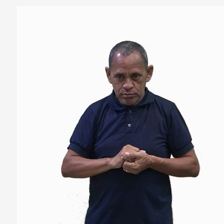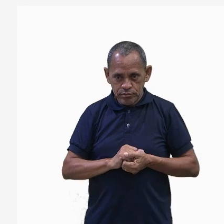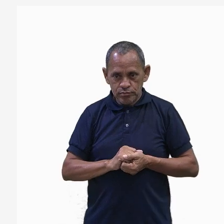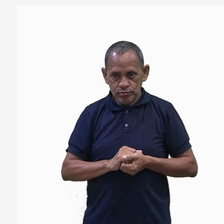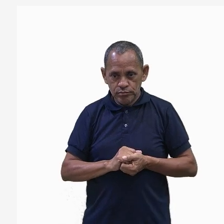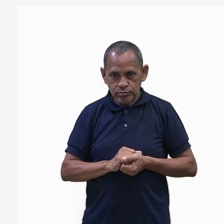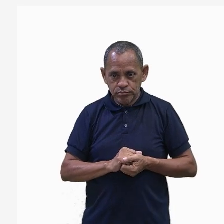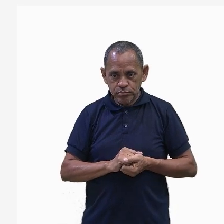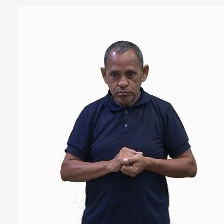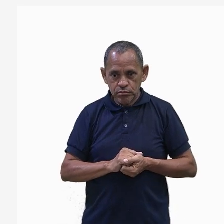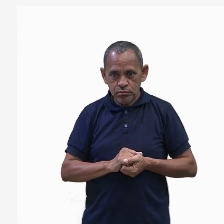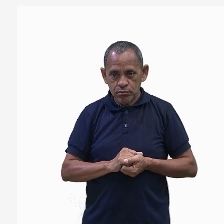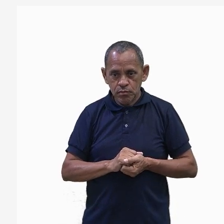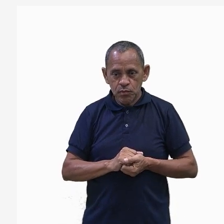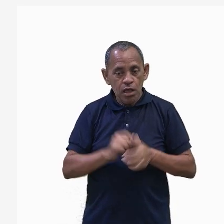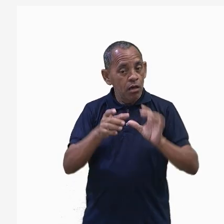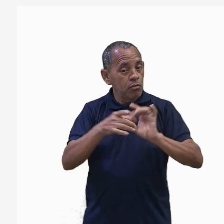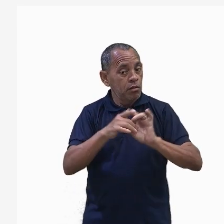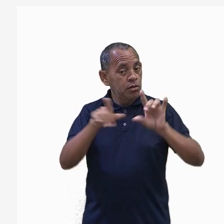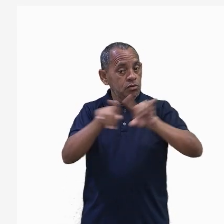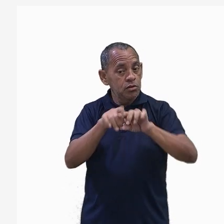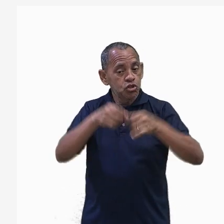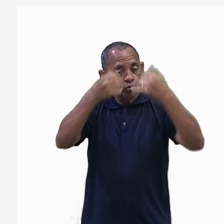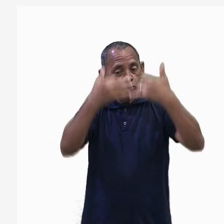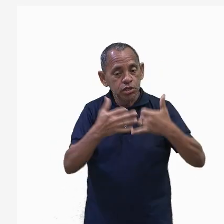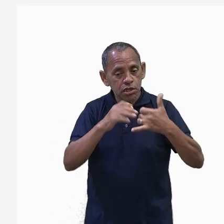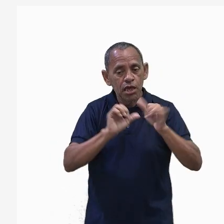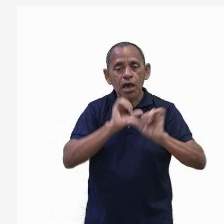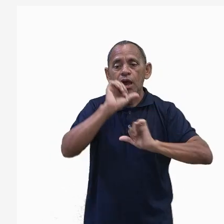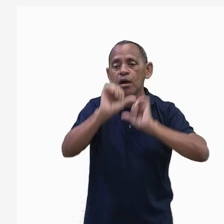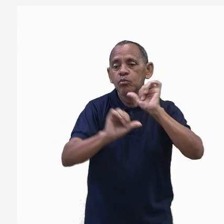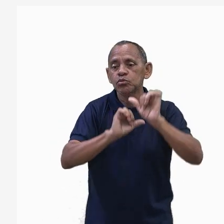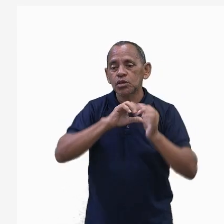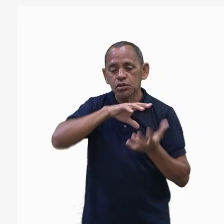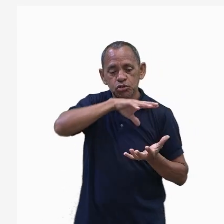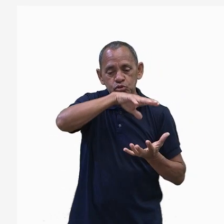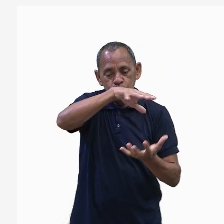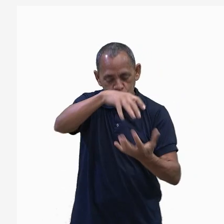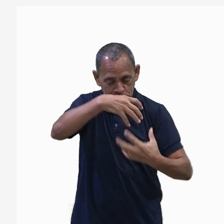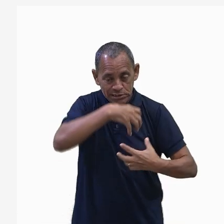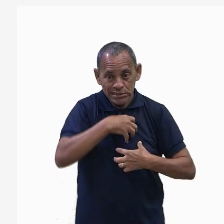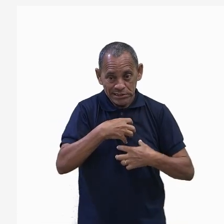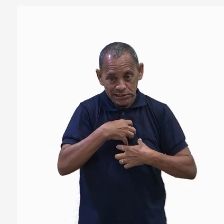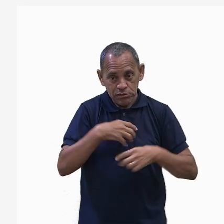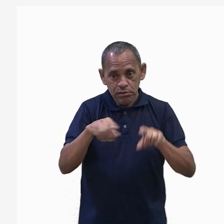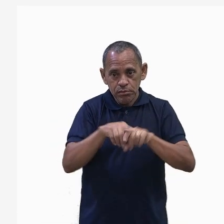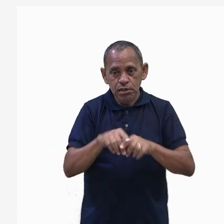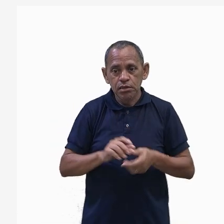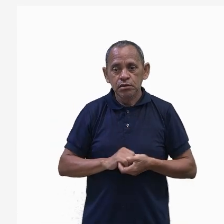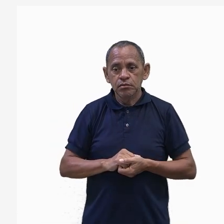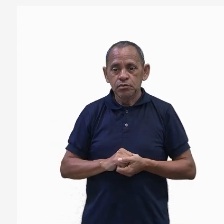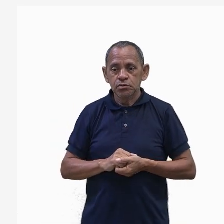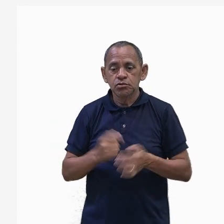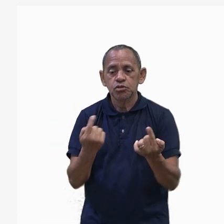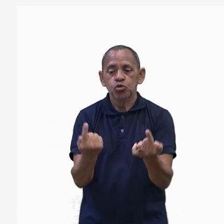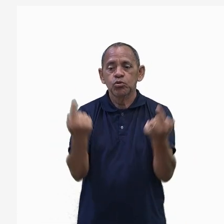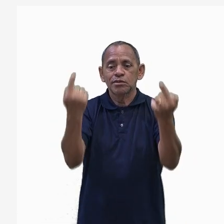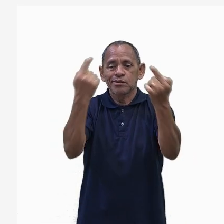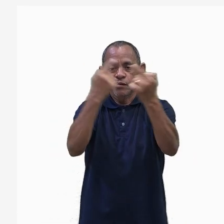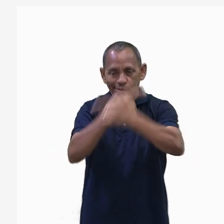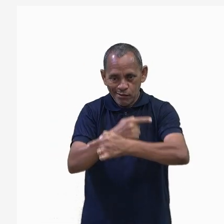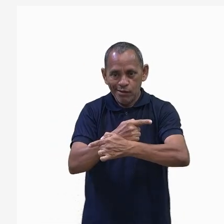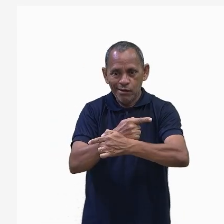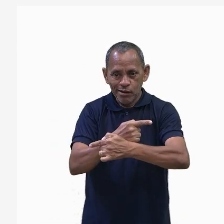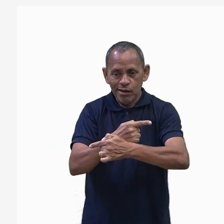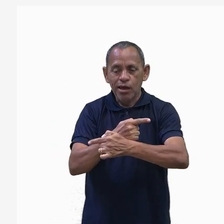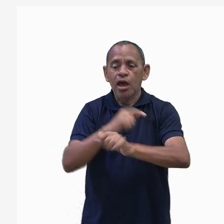inteligível, permite que se explique a mudança no mundo sensível, sem contradizer a imutabilidade do